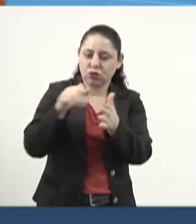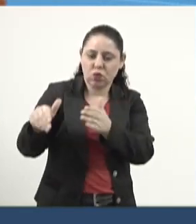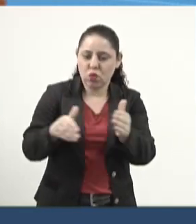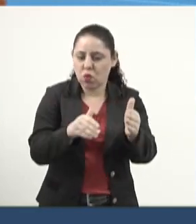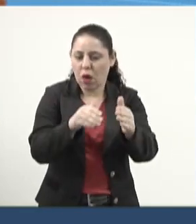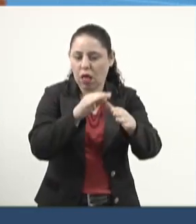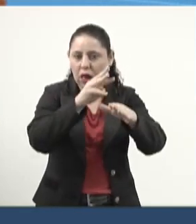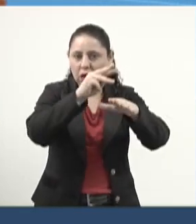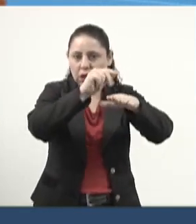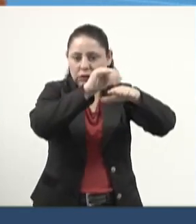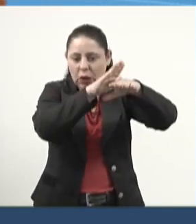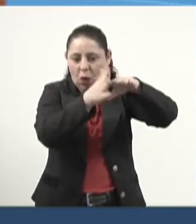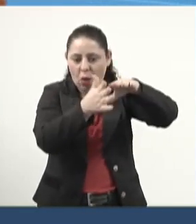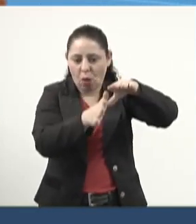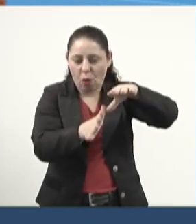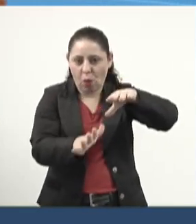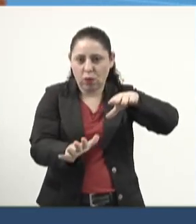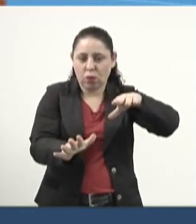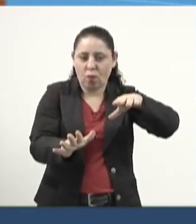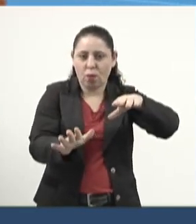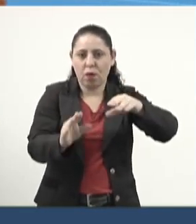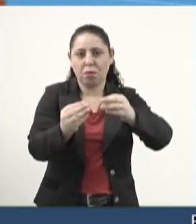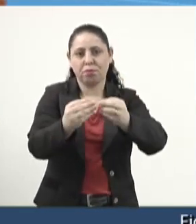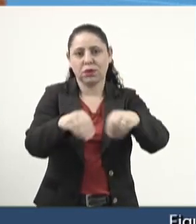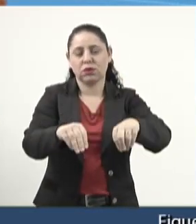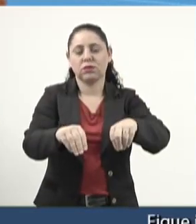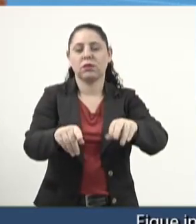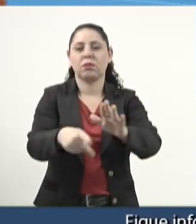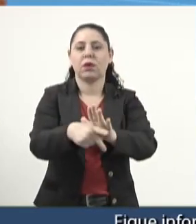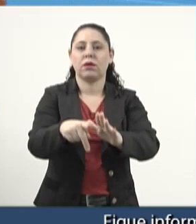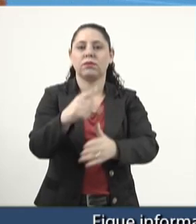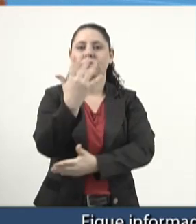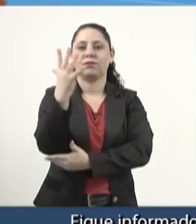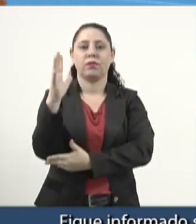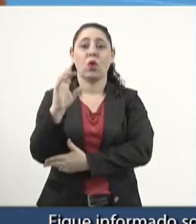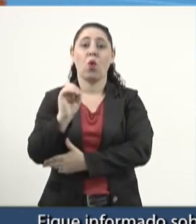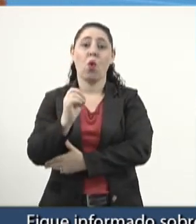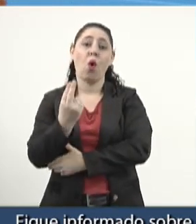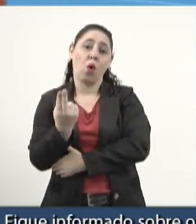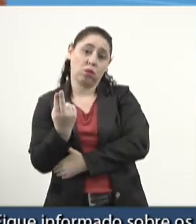à depredação do meio ambiente. Ou o mundo